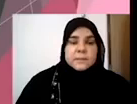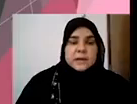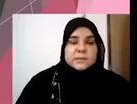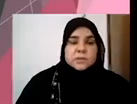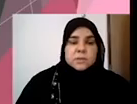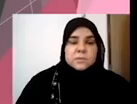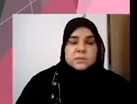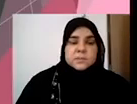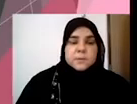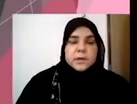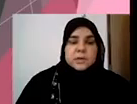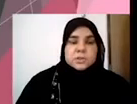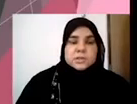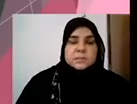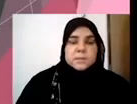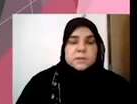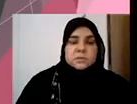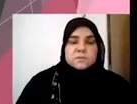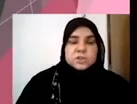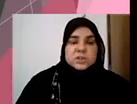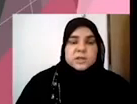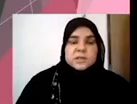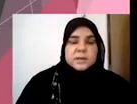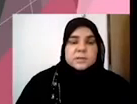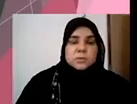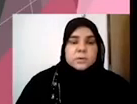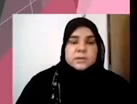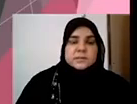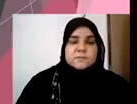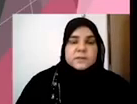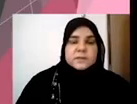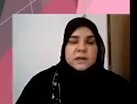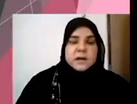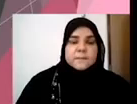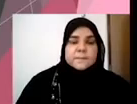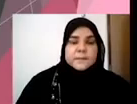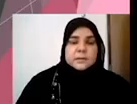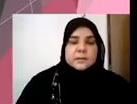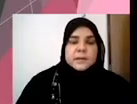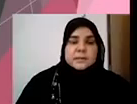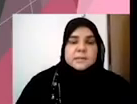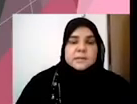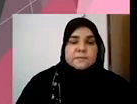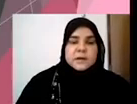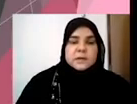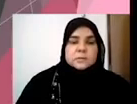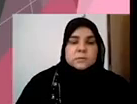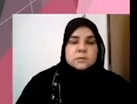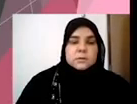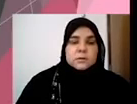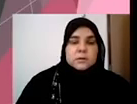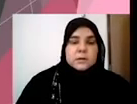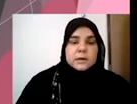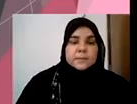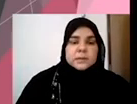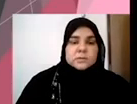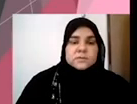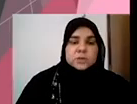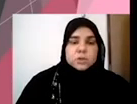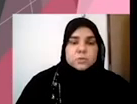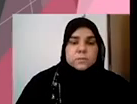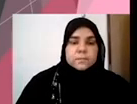Conserva a base, somos expoentes. Menos 23 mais 2 vai dar 10 elevado